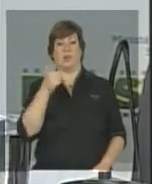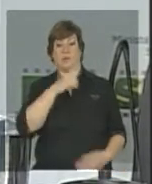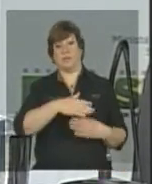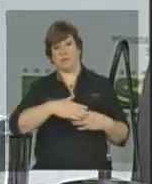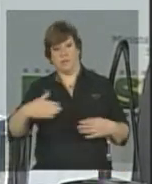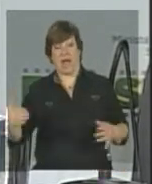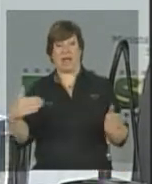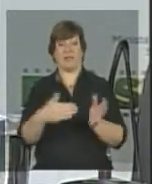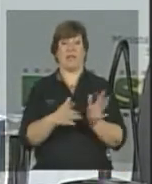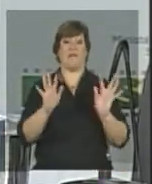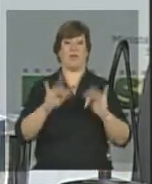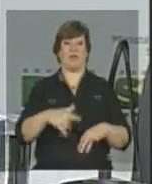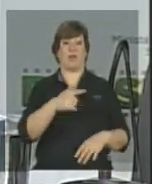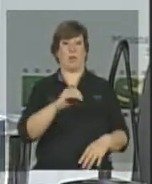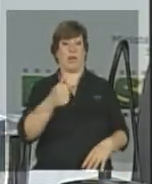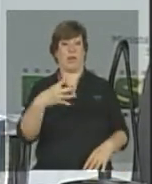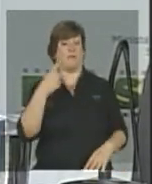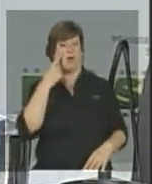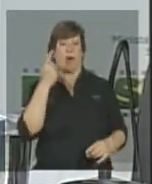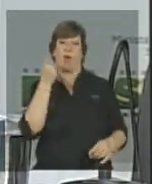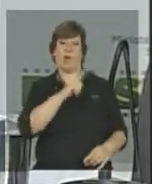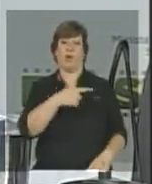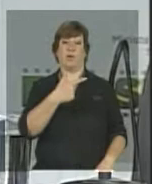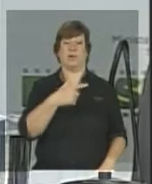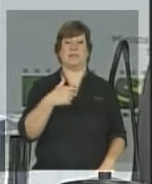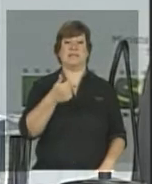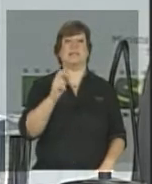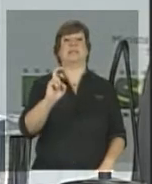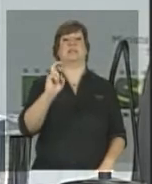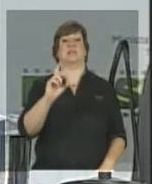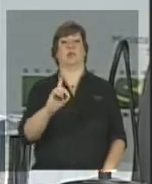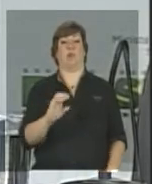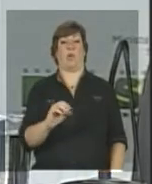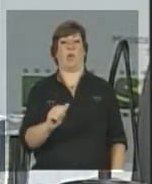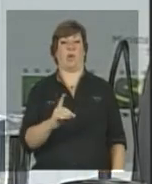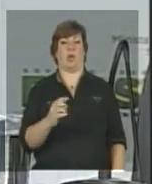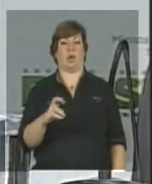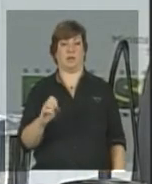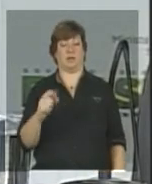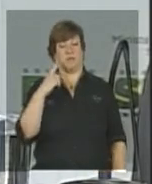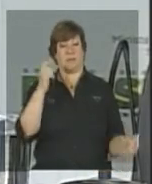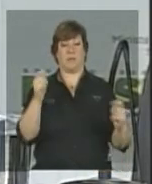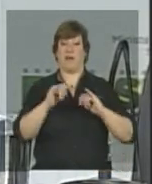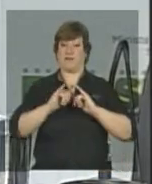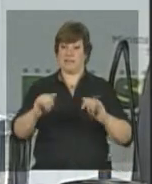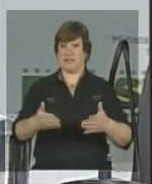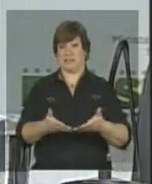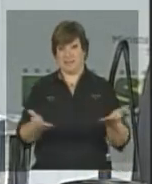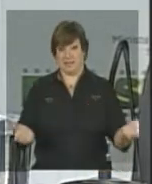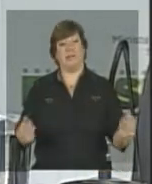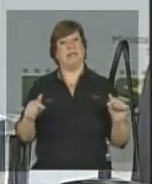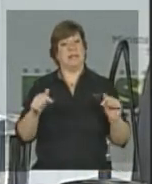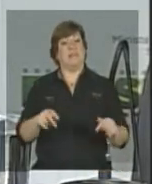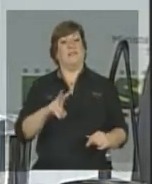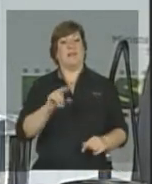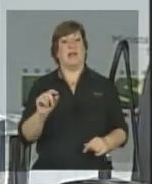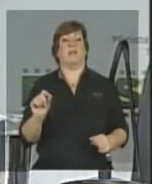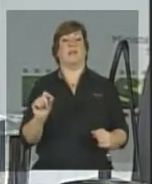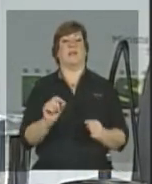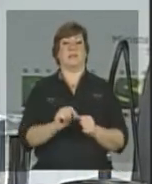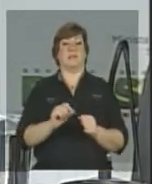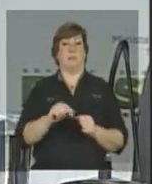ano de 2014. E em 2015 podemos anunciar, numa reunião como essa, esse fato. Né? Isso vai colocar o